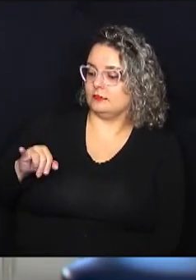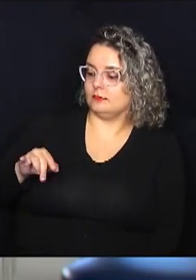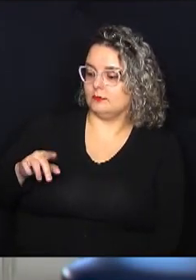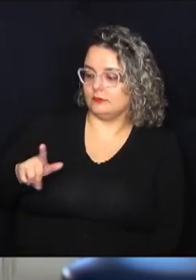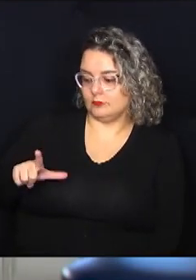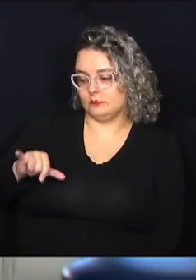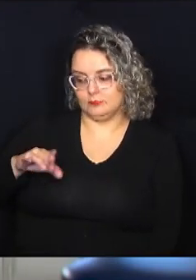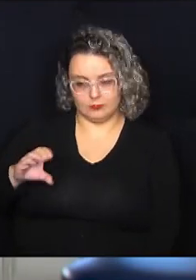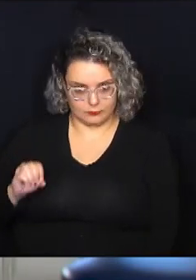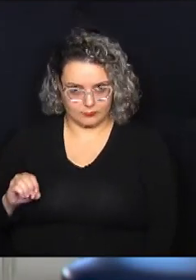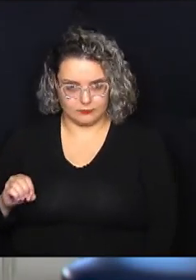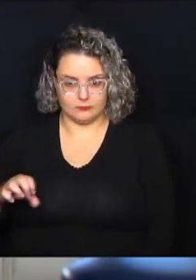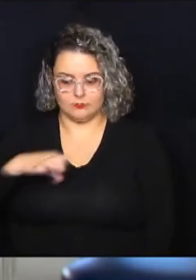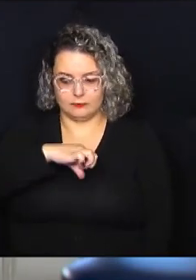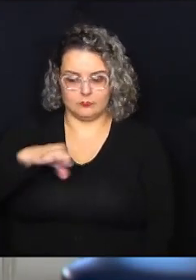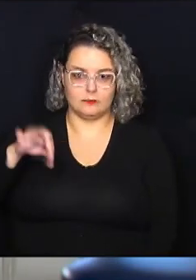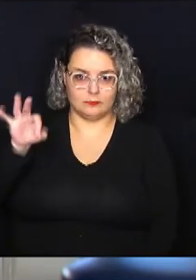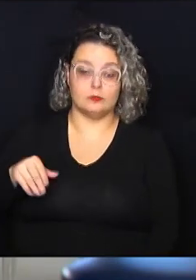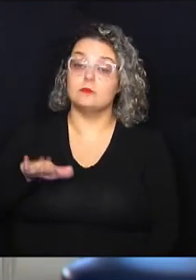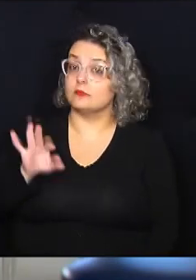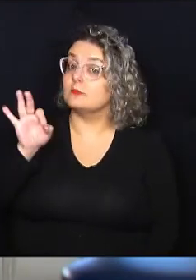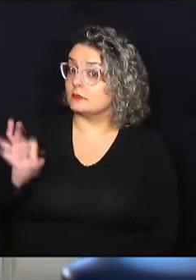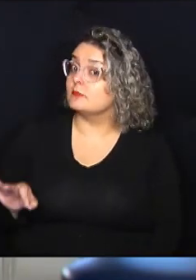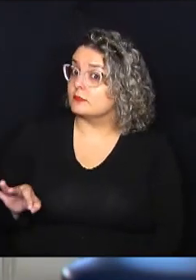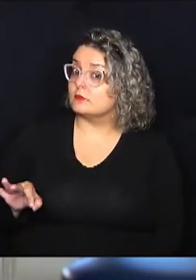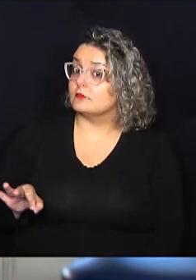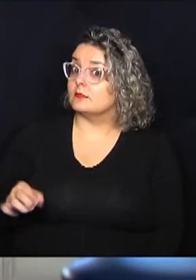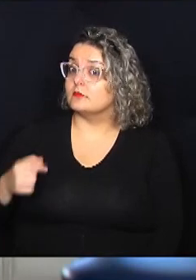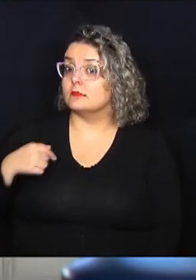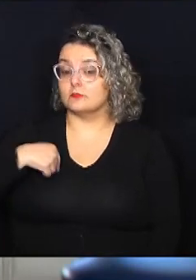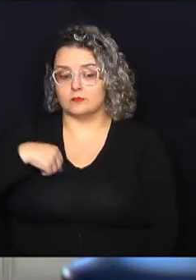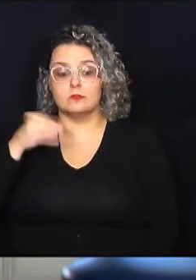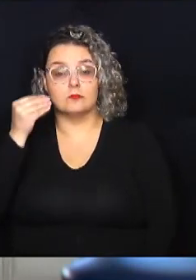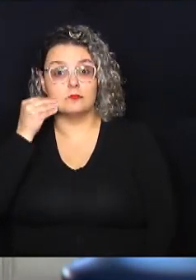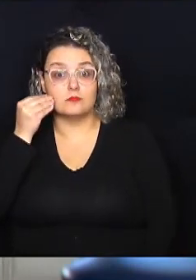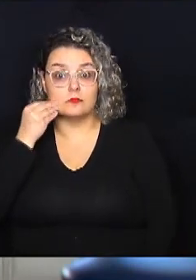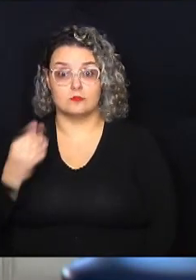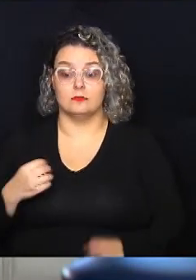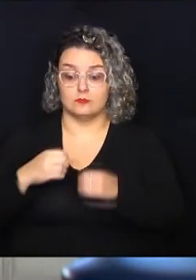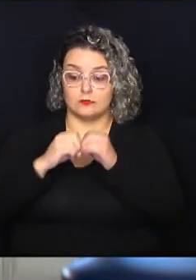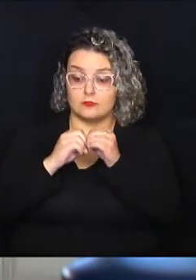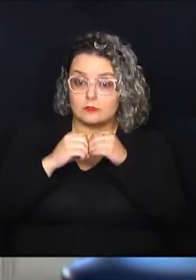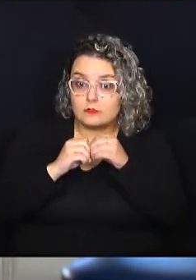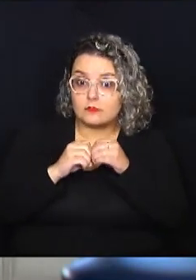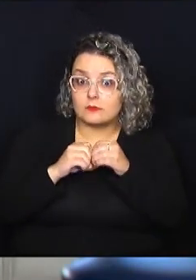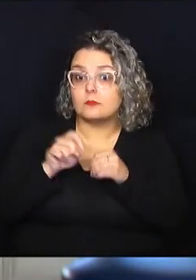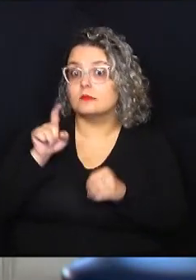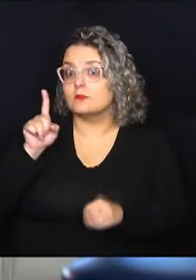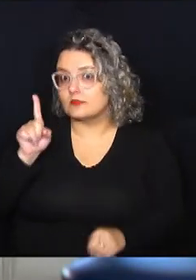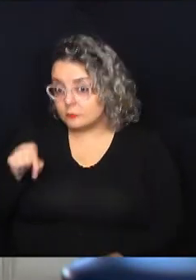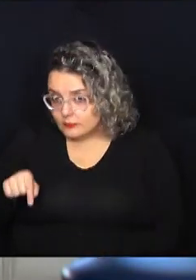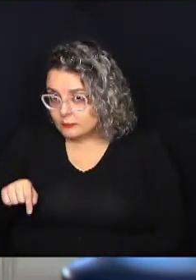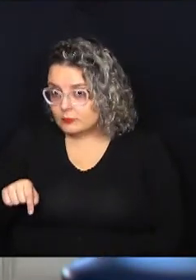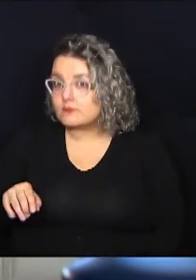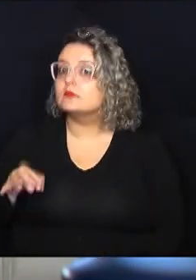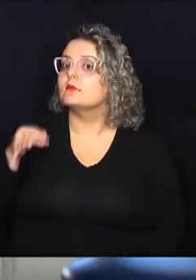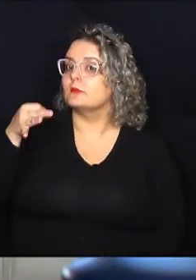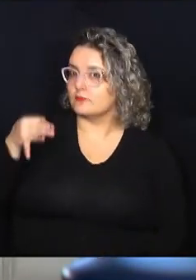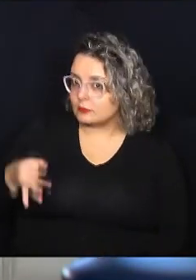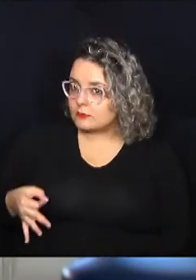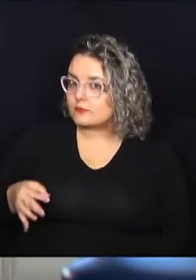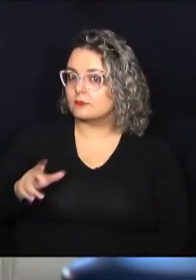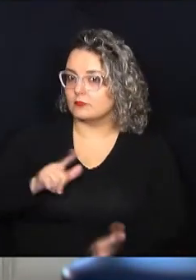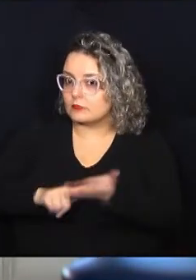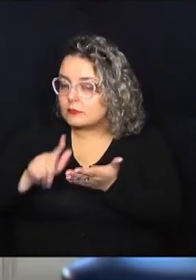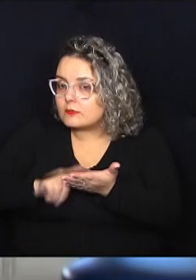99%. ele era o mais adequado Então eu fui testar realmente no laboratório se ele era útil para a higienização